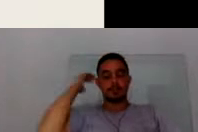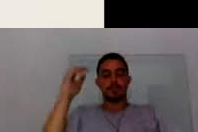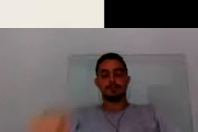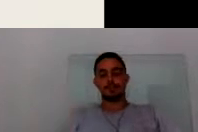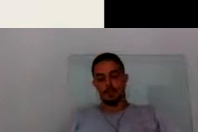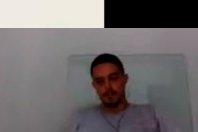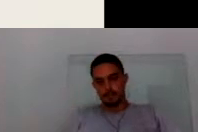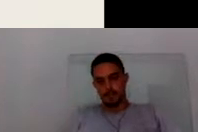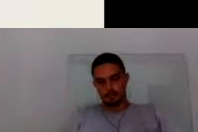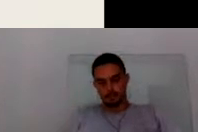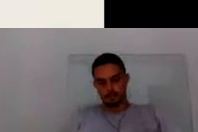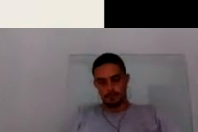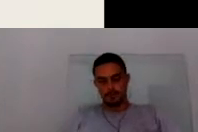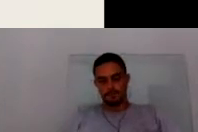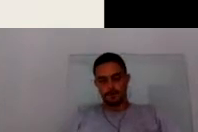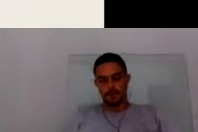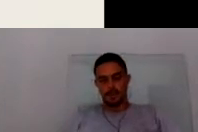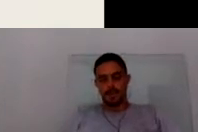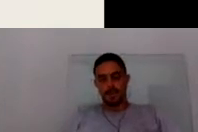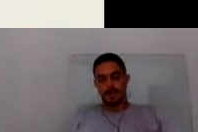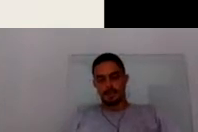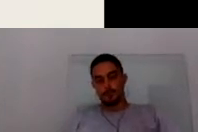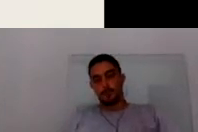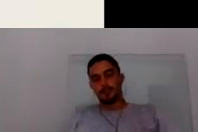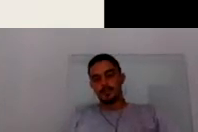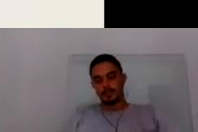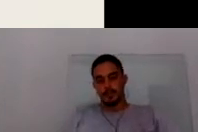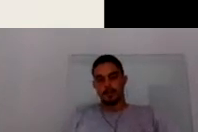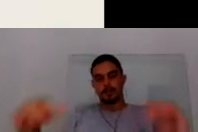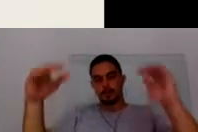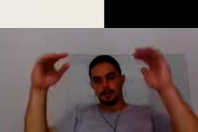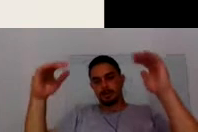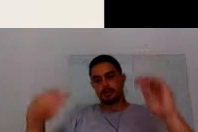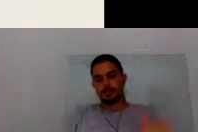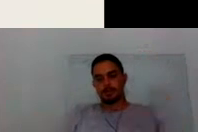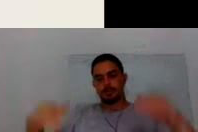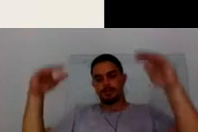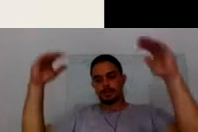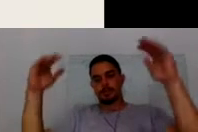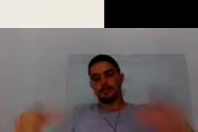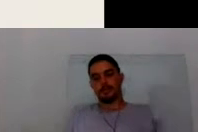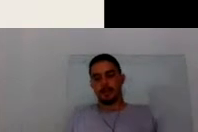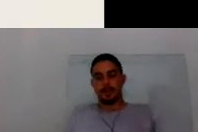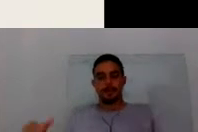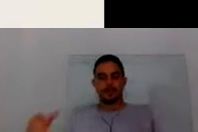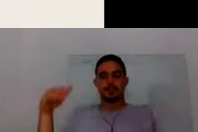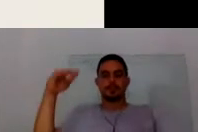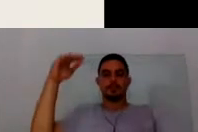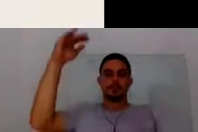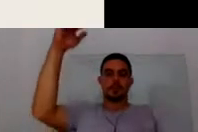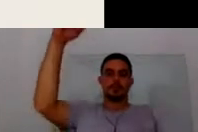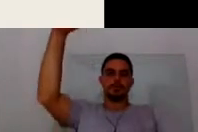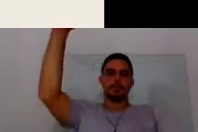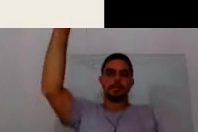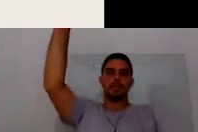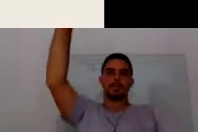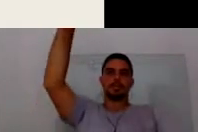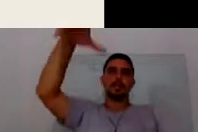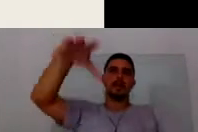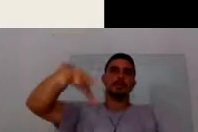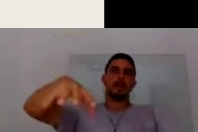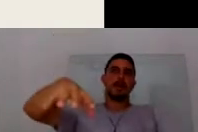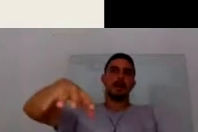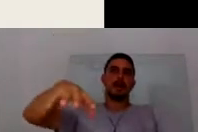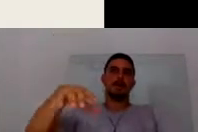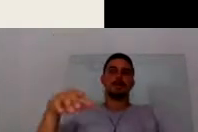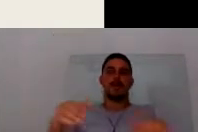verdade, de velocidade de infiltração de água no solo, ok? Esse é o potencial, é o que acontece sempre, tá? Pode ser que um solo, quando